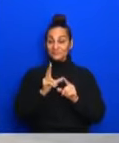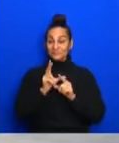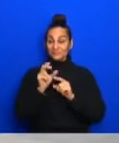premiadas ou se o prêmio está acumulado acessando loterias.caixa.gov.br.